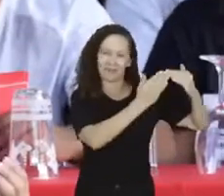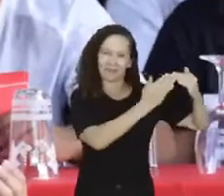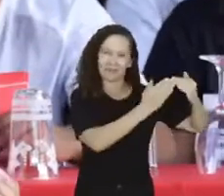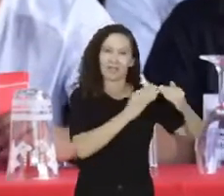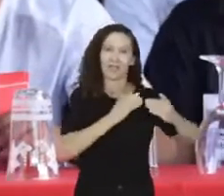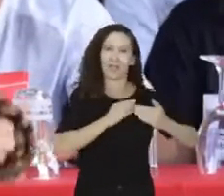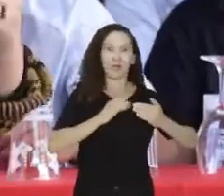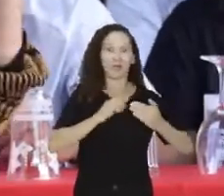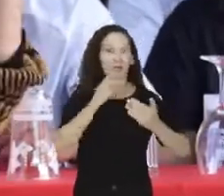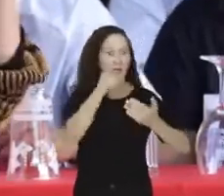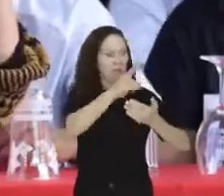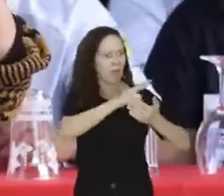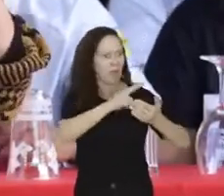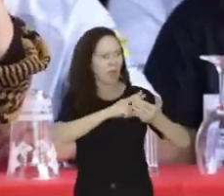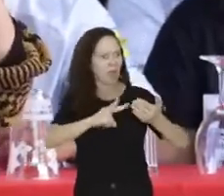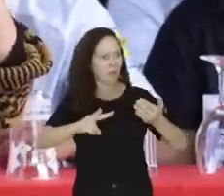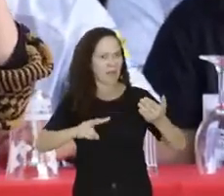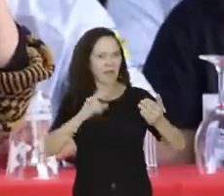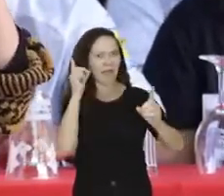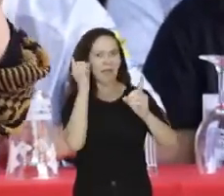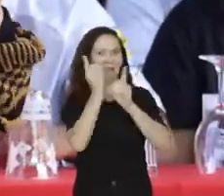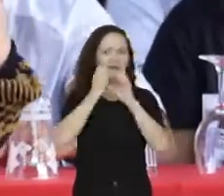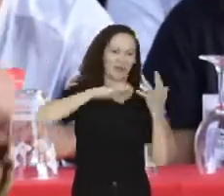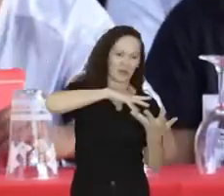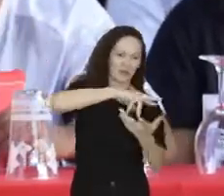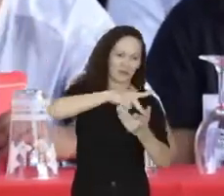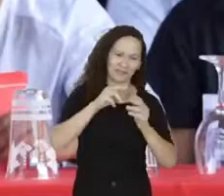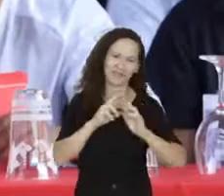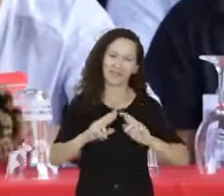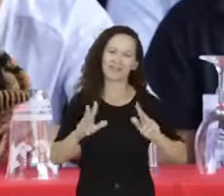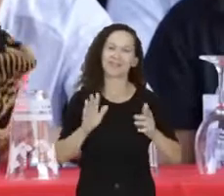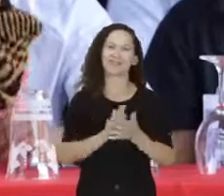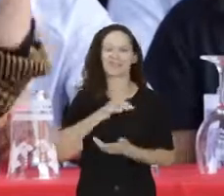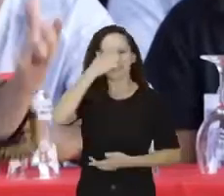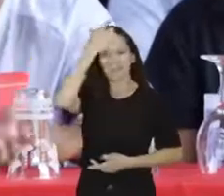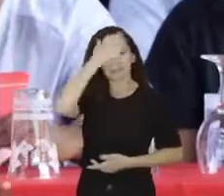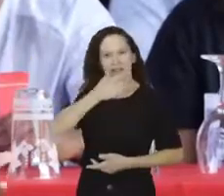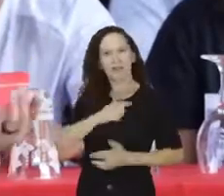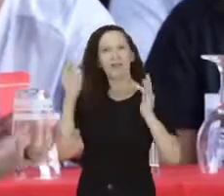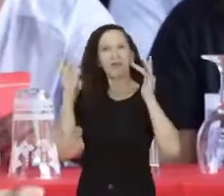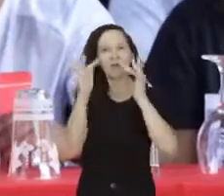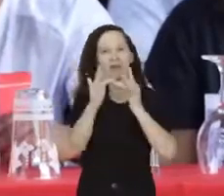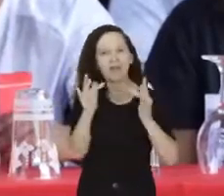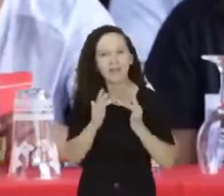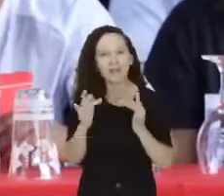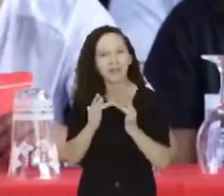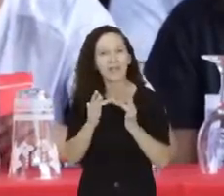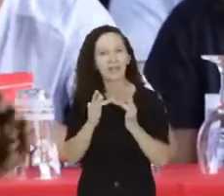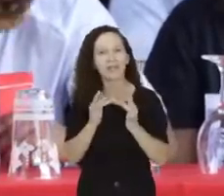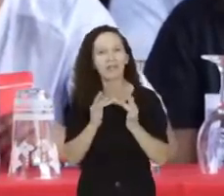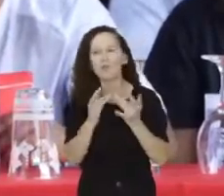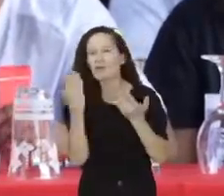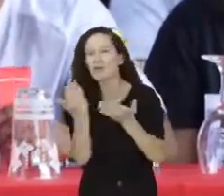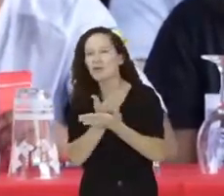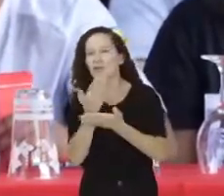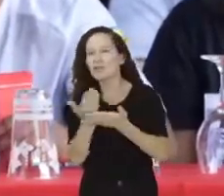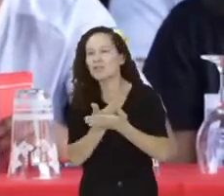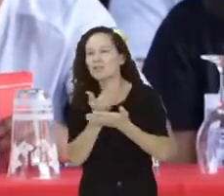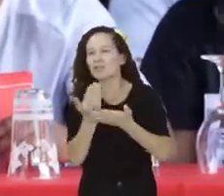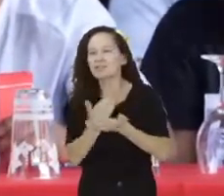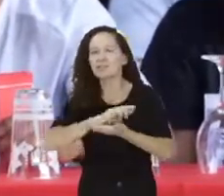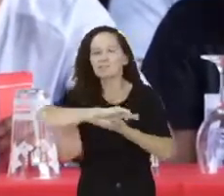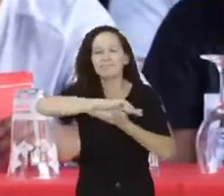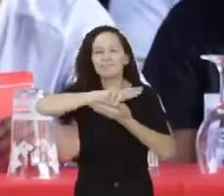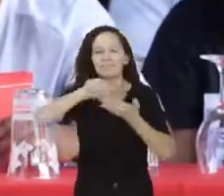lá, eu tive contato com obras que são exigidas no vestibular